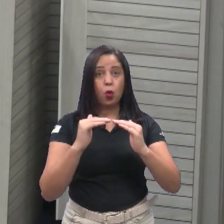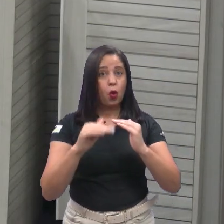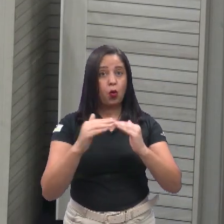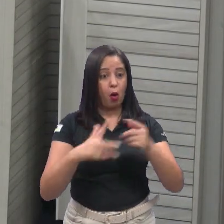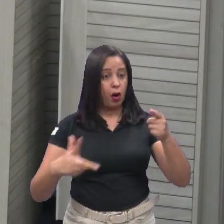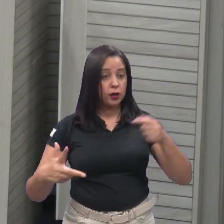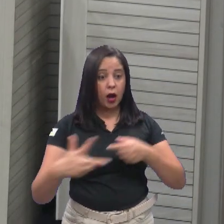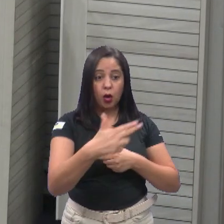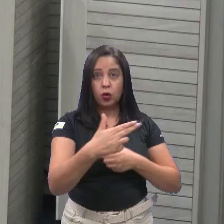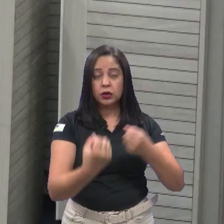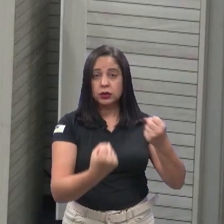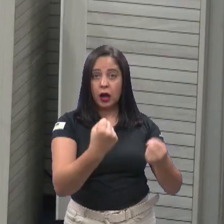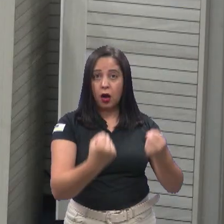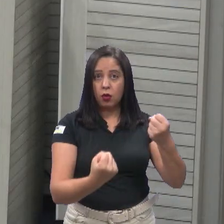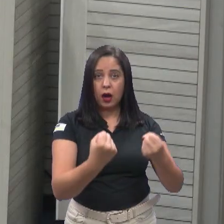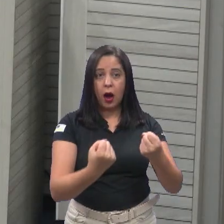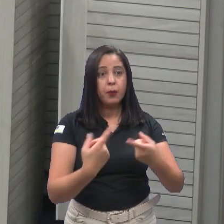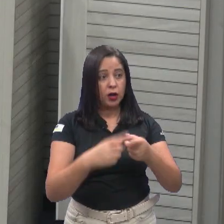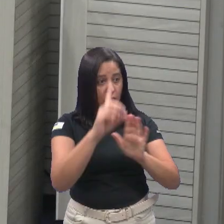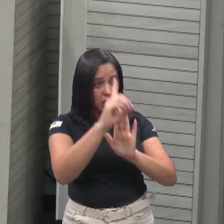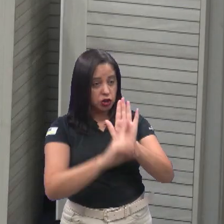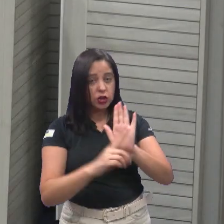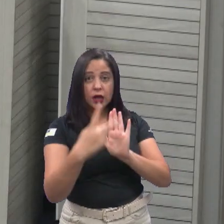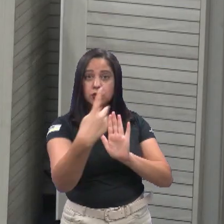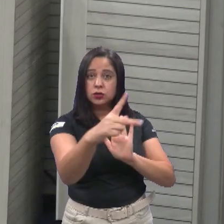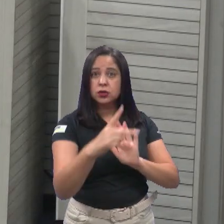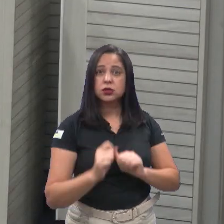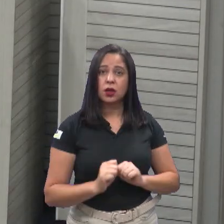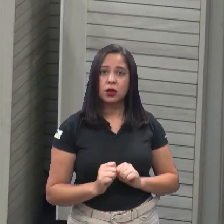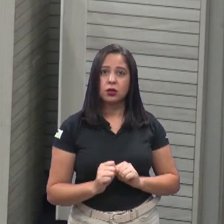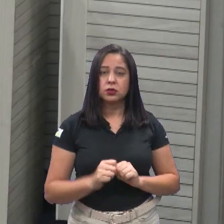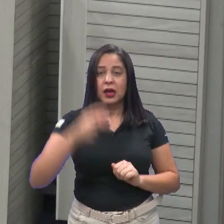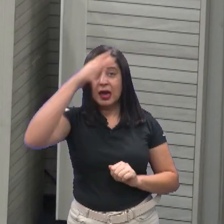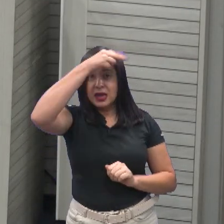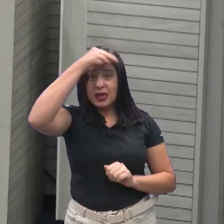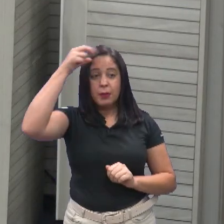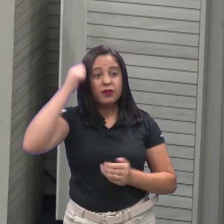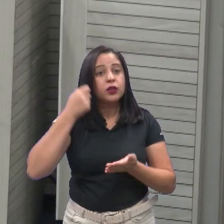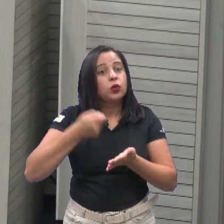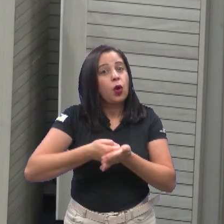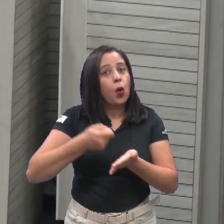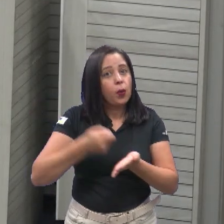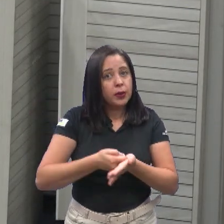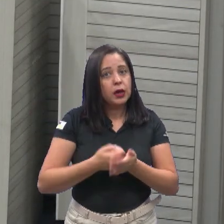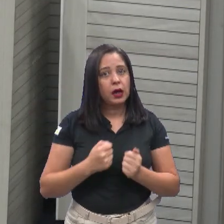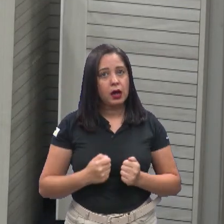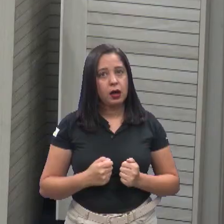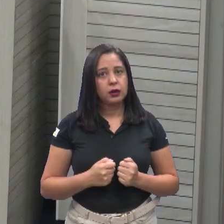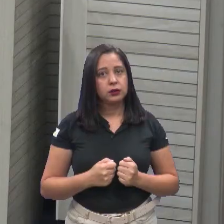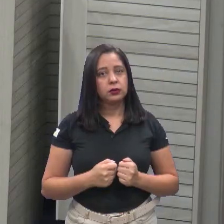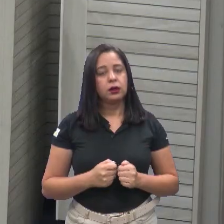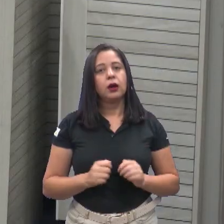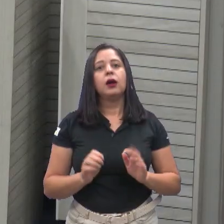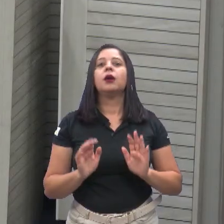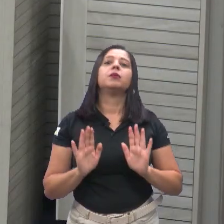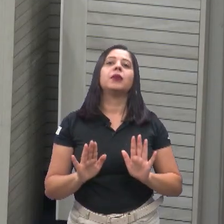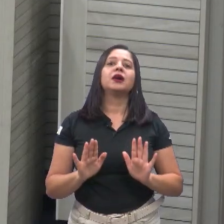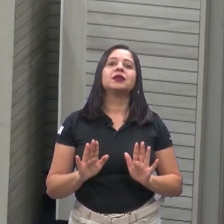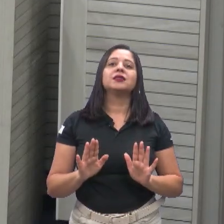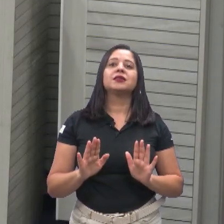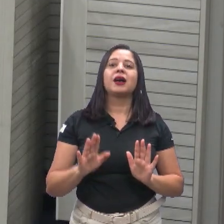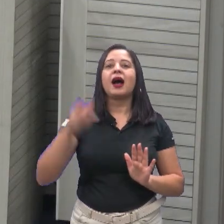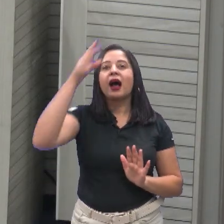de vocês. É direito de vocês e dever da prefeitura fornecer. Agora, a prefeitura